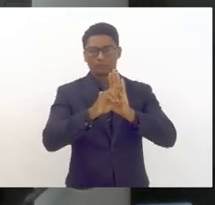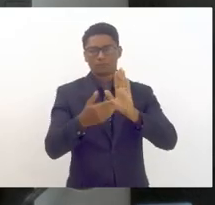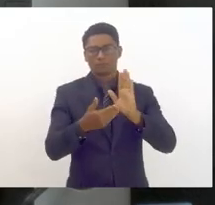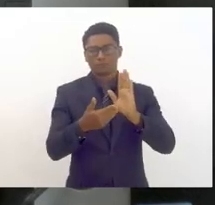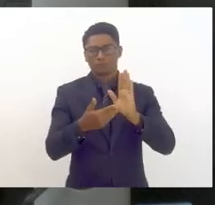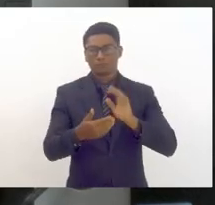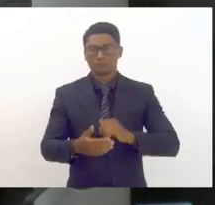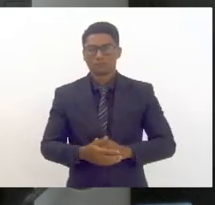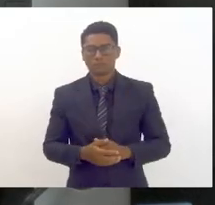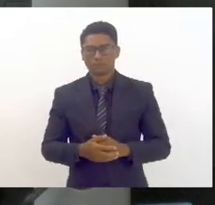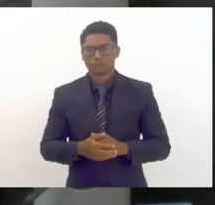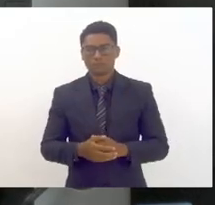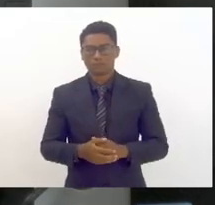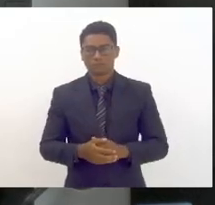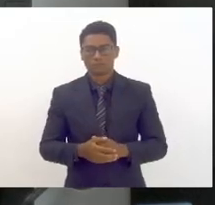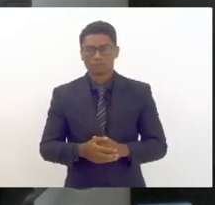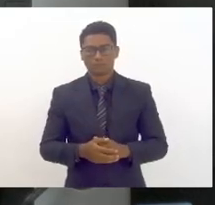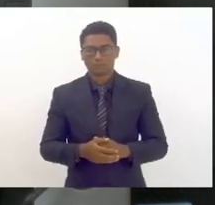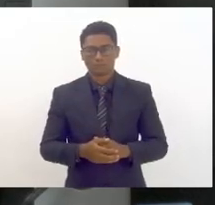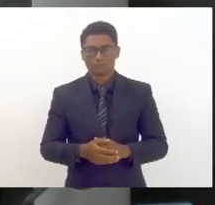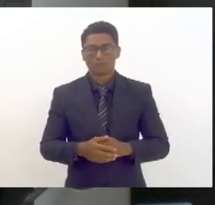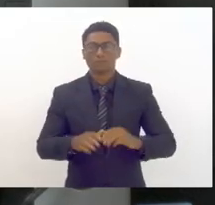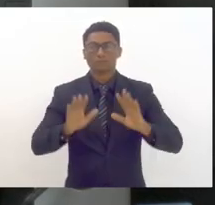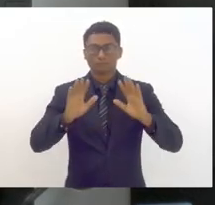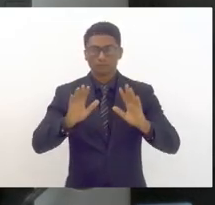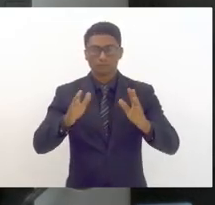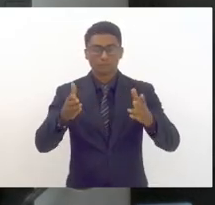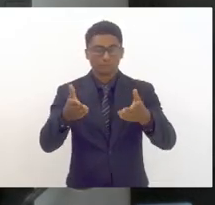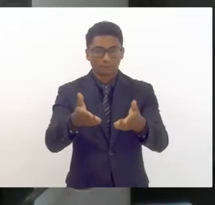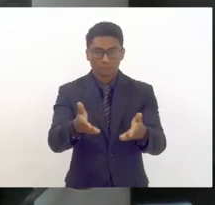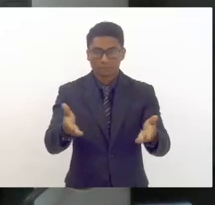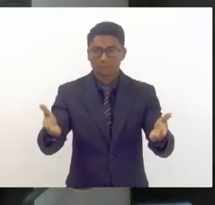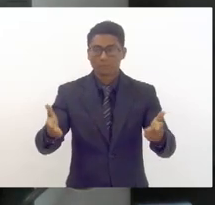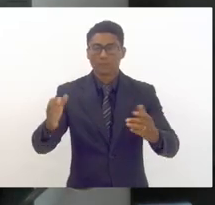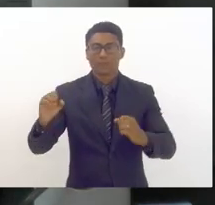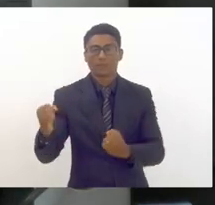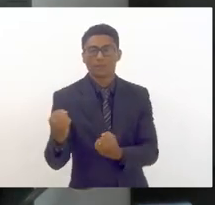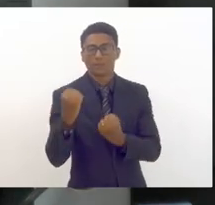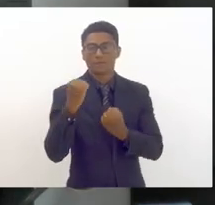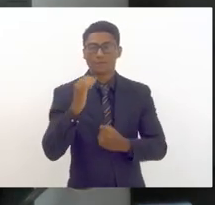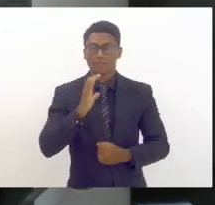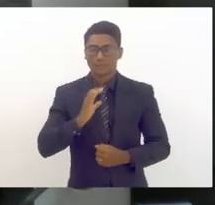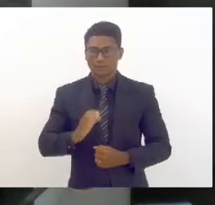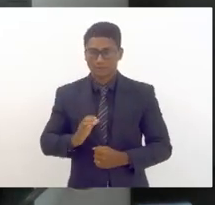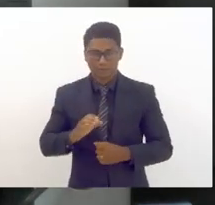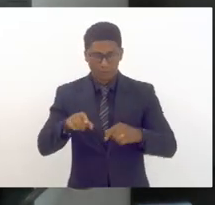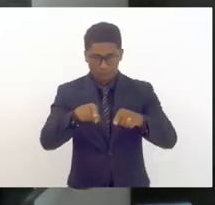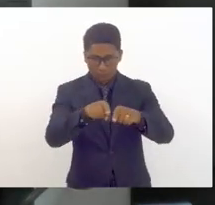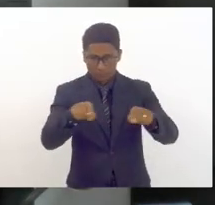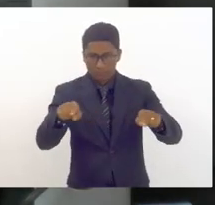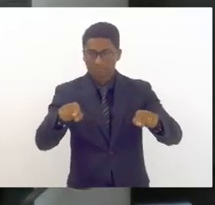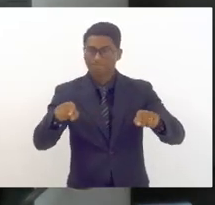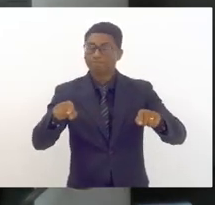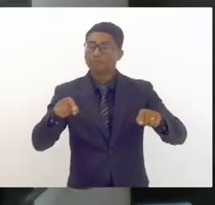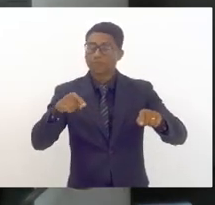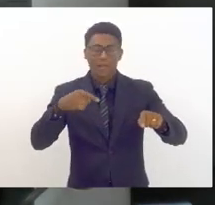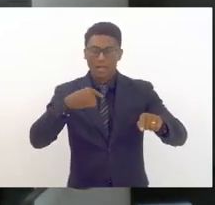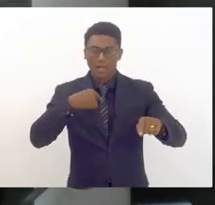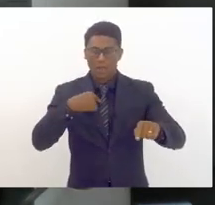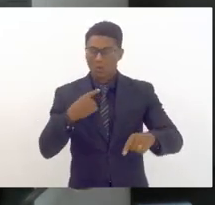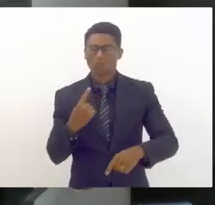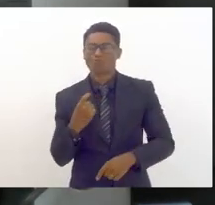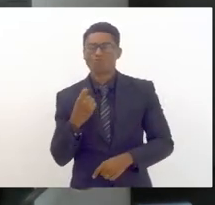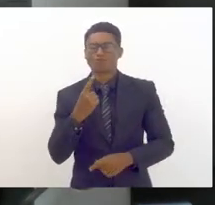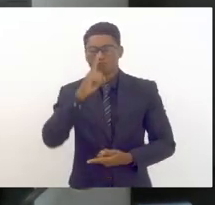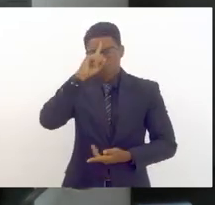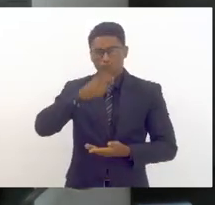é, sem a presença das defesas civis, tomar nenhuma decisão, porque também partiu delas, não